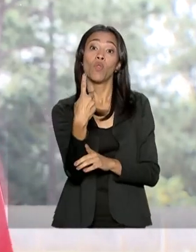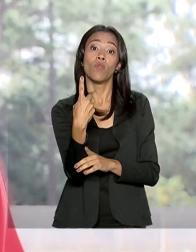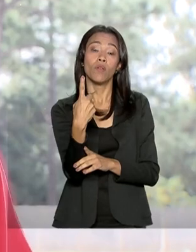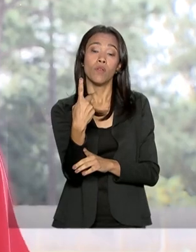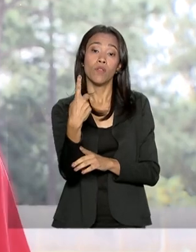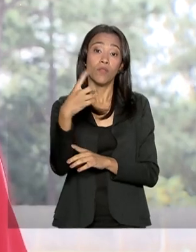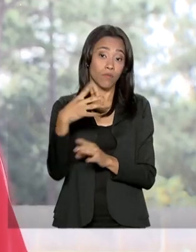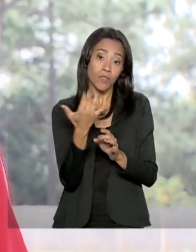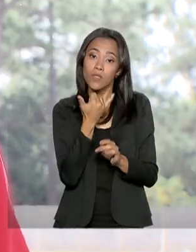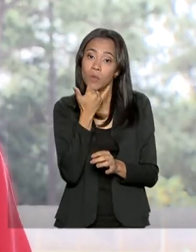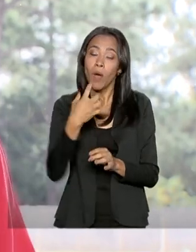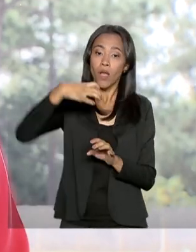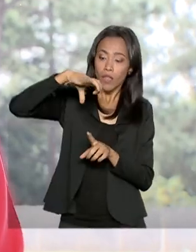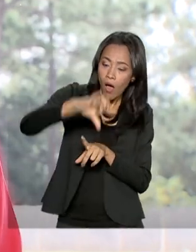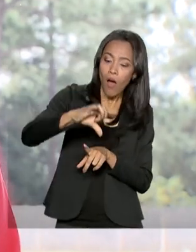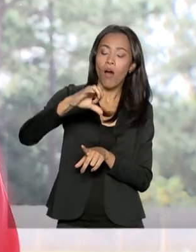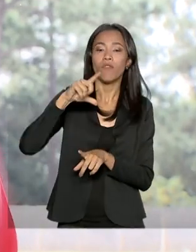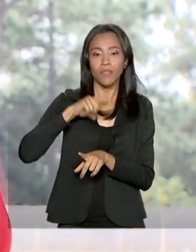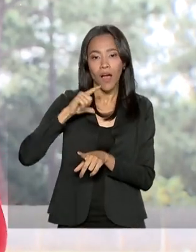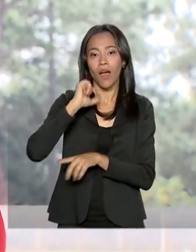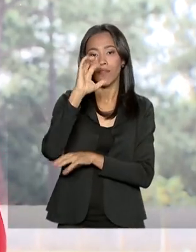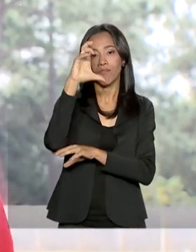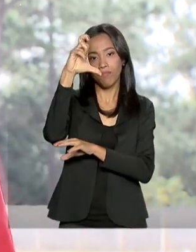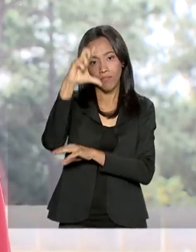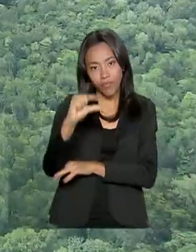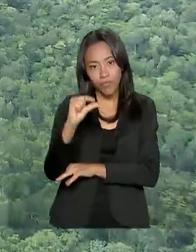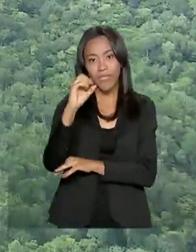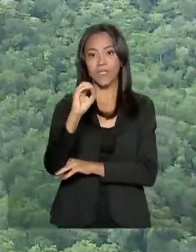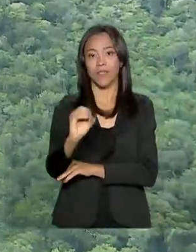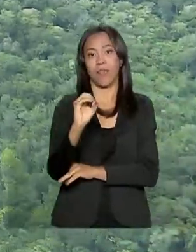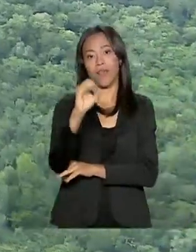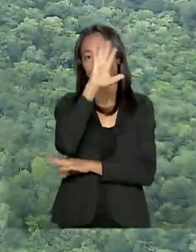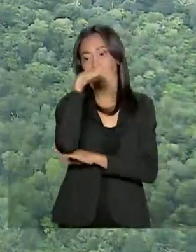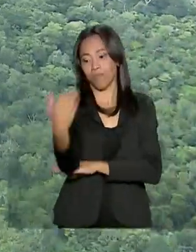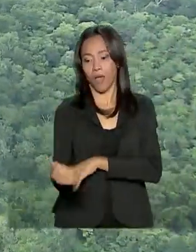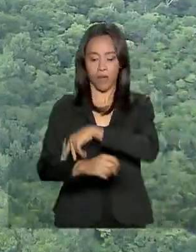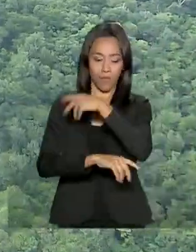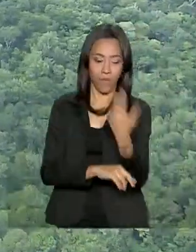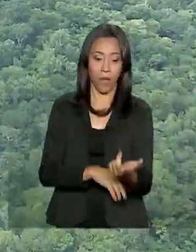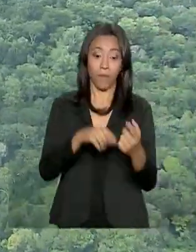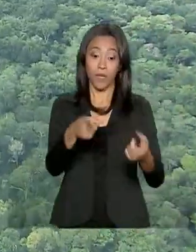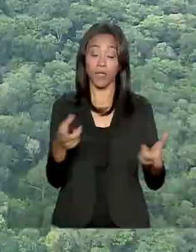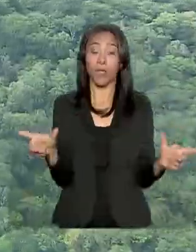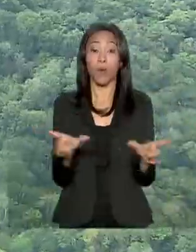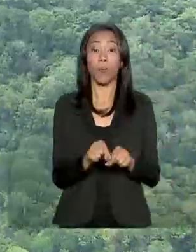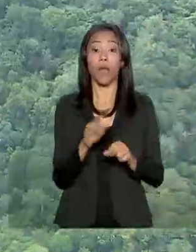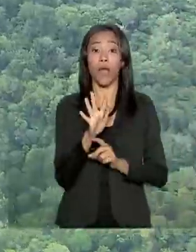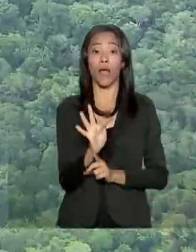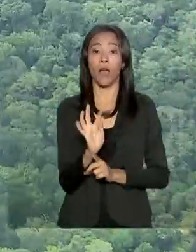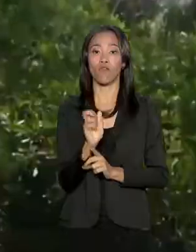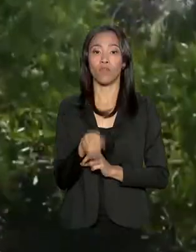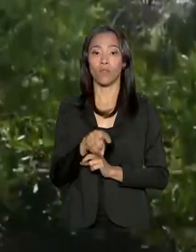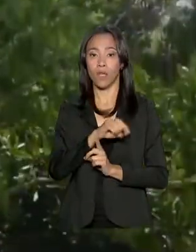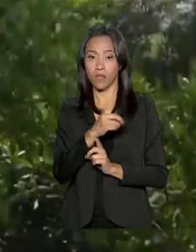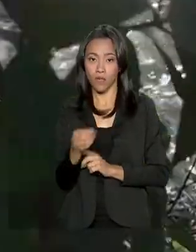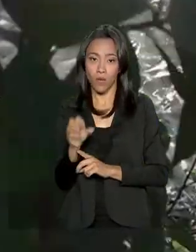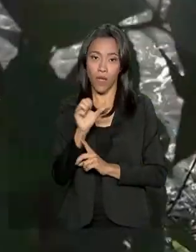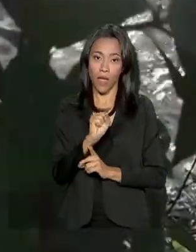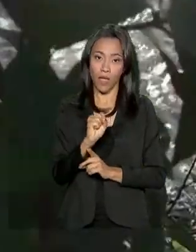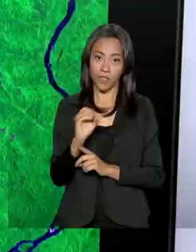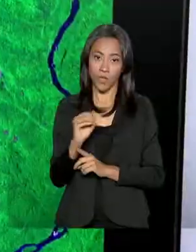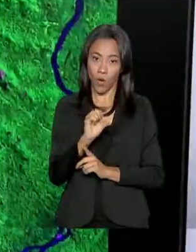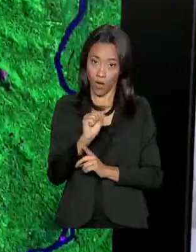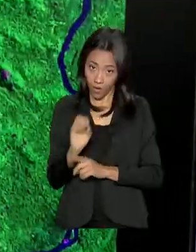estados estão no nível do desmatamento zero. Para a Fundação SOS Mata Atlântica, o resultado positivo